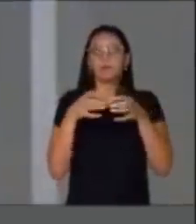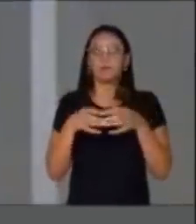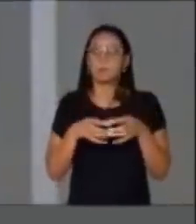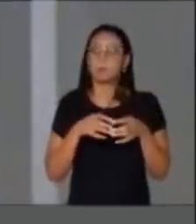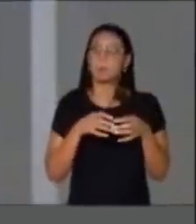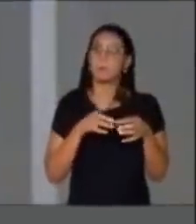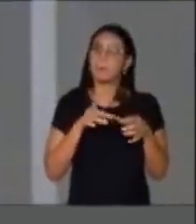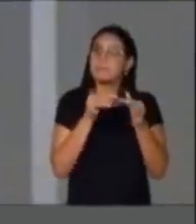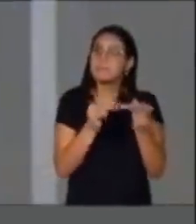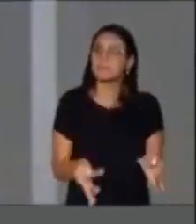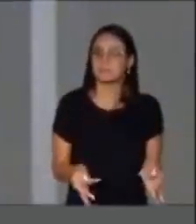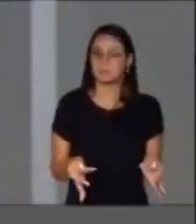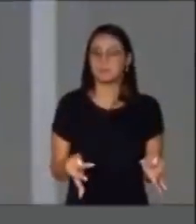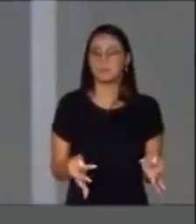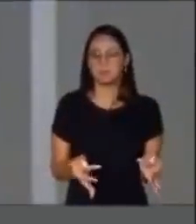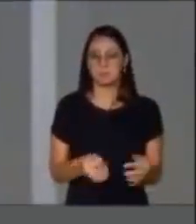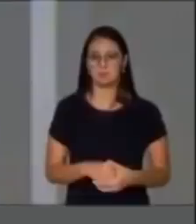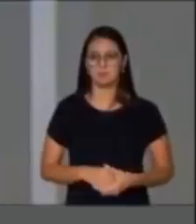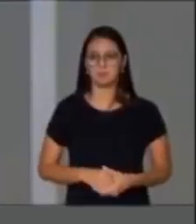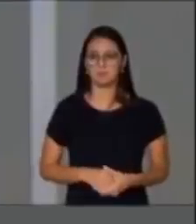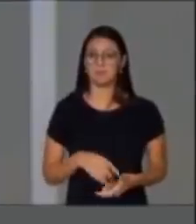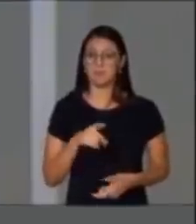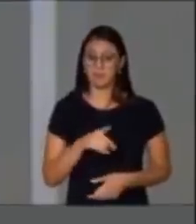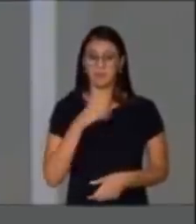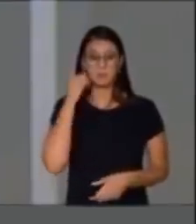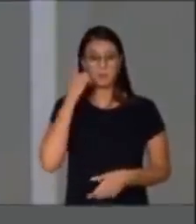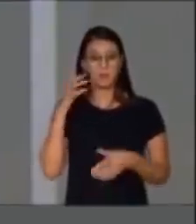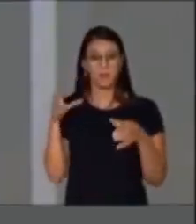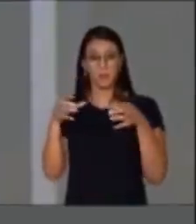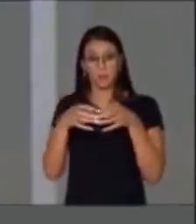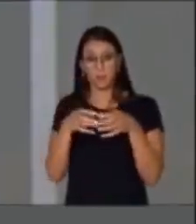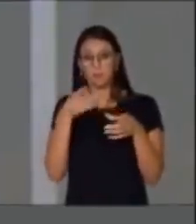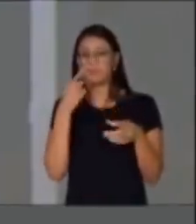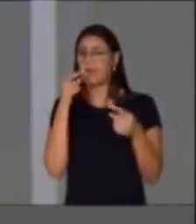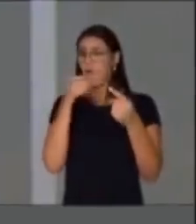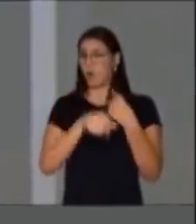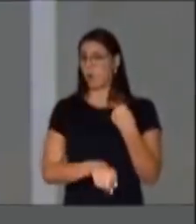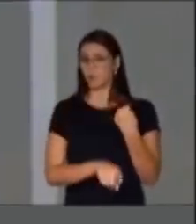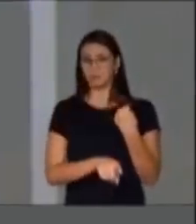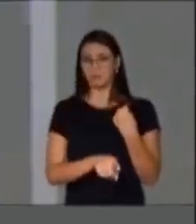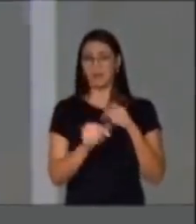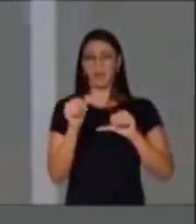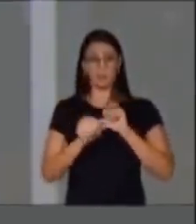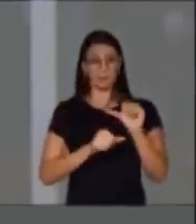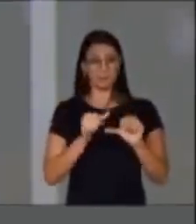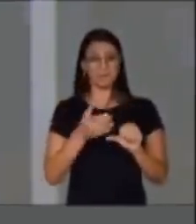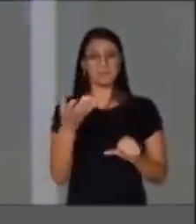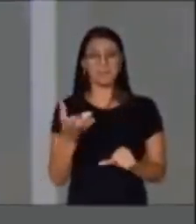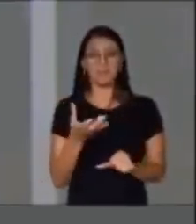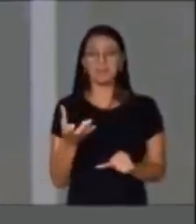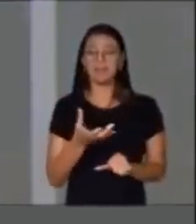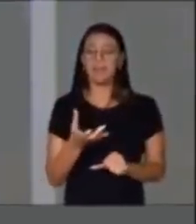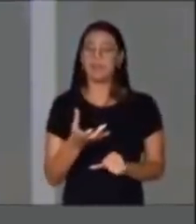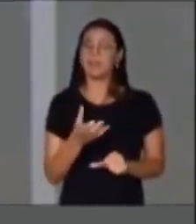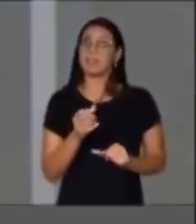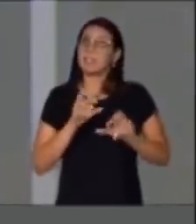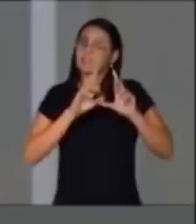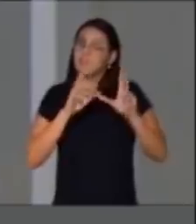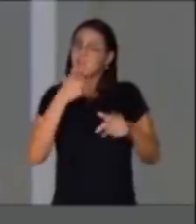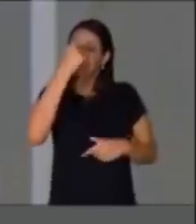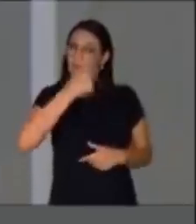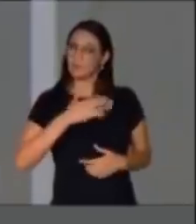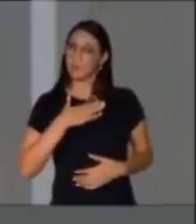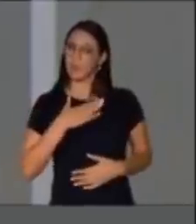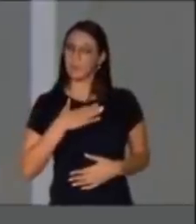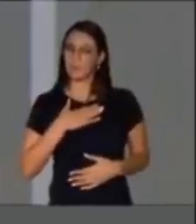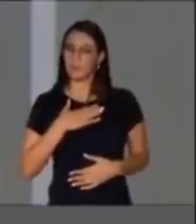de repartição simples. Ou seja, esses parlamentares que se dizem contra a reforma querem um sistema diferente para si mesmos.